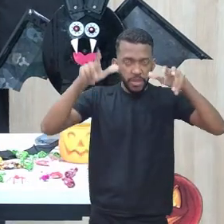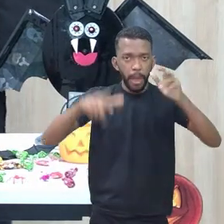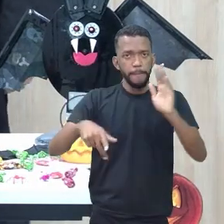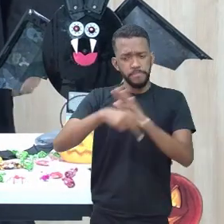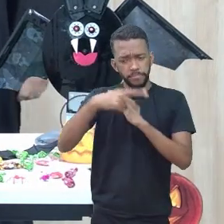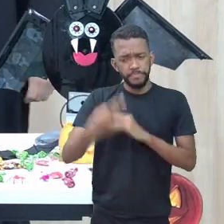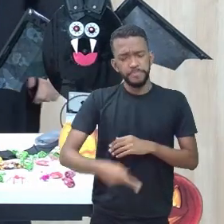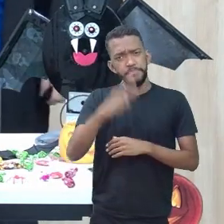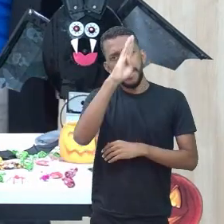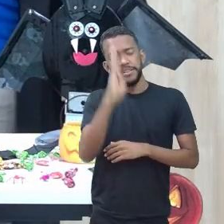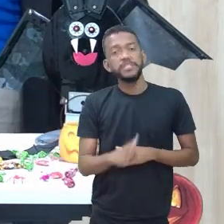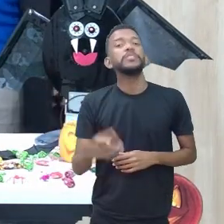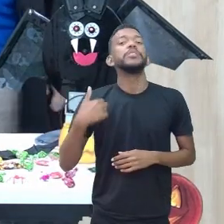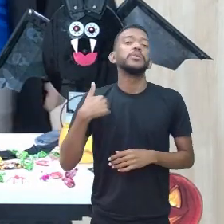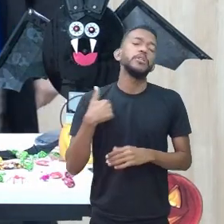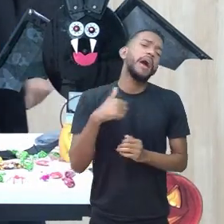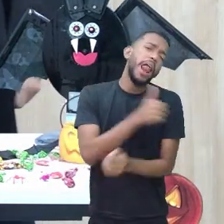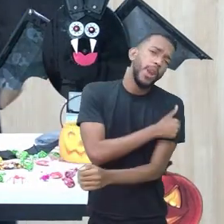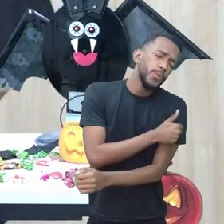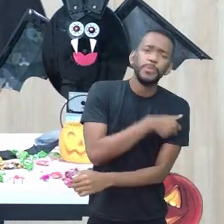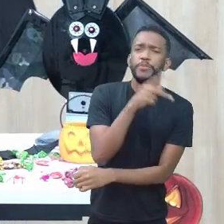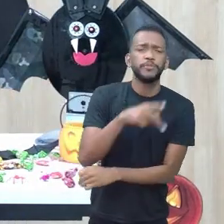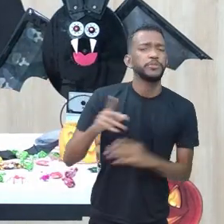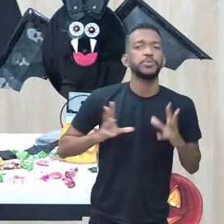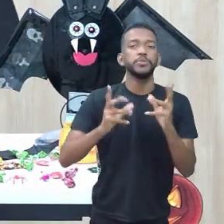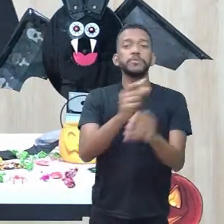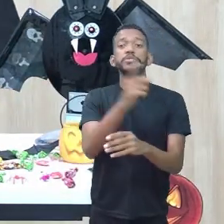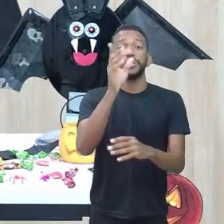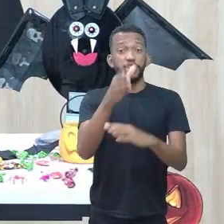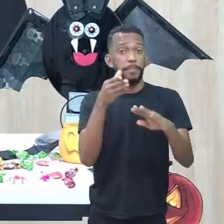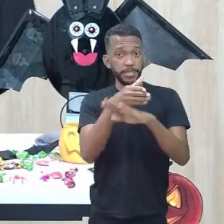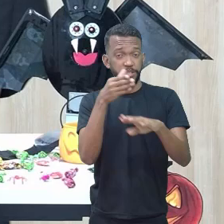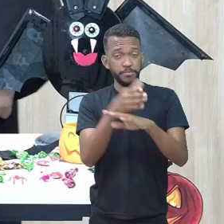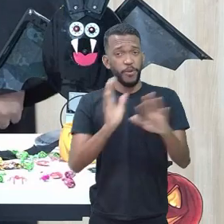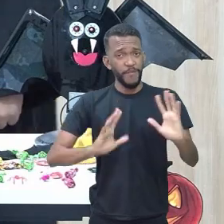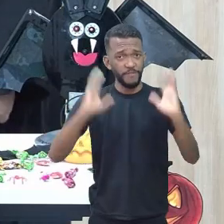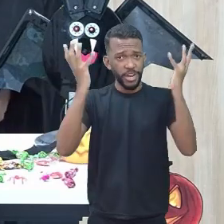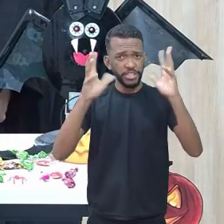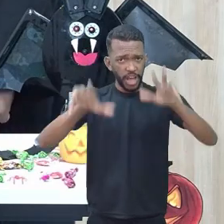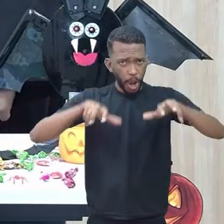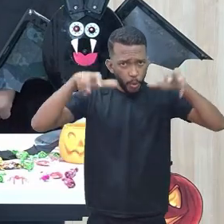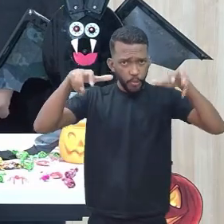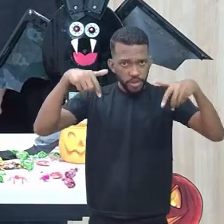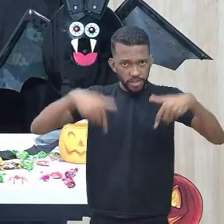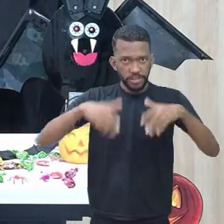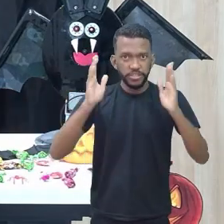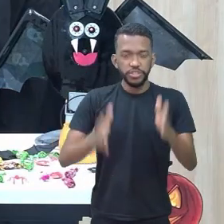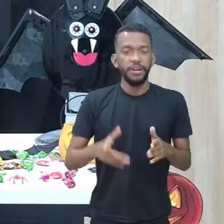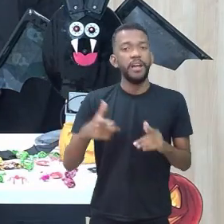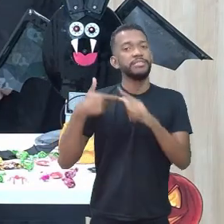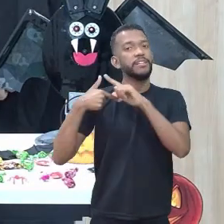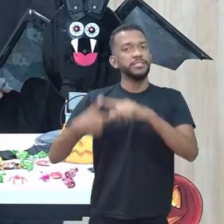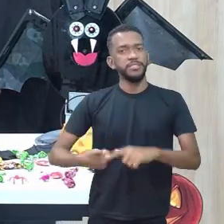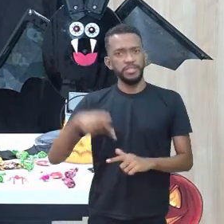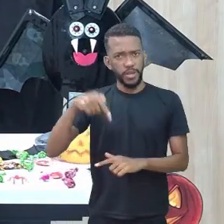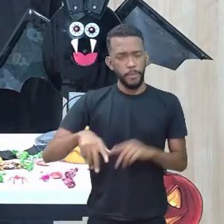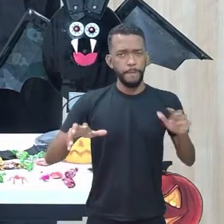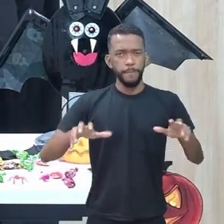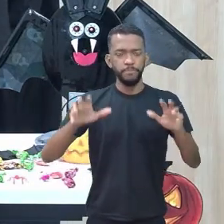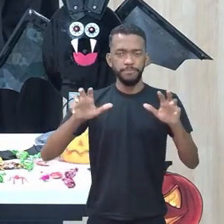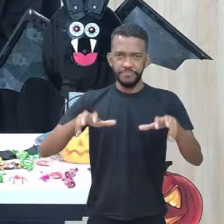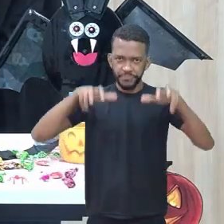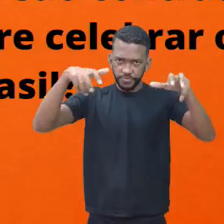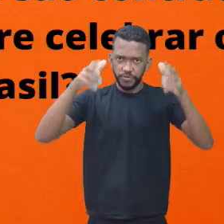falando para alunos, estou falando para professores. Quantas festas de Halloween você já participou? Halloween já é tradicional no Brasil? Quais